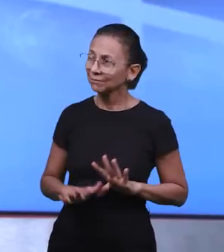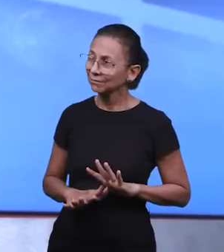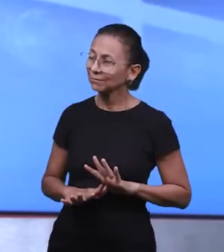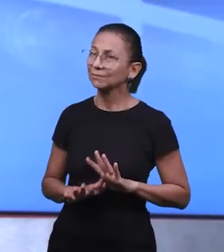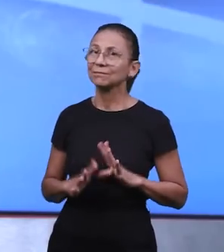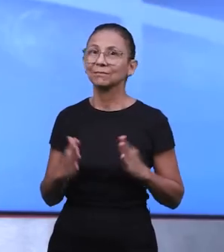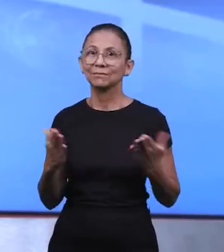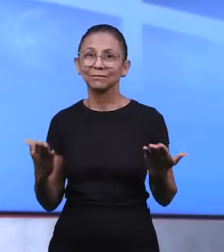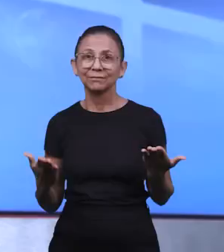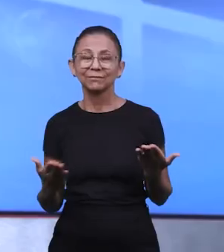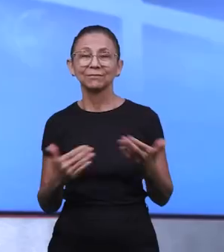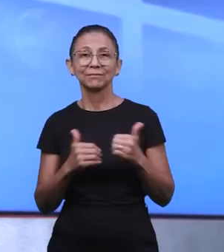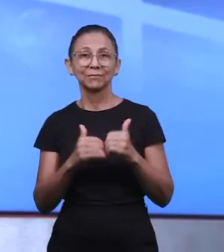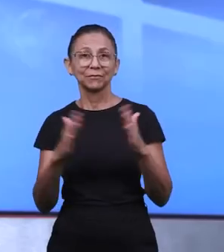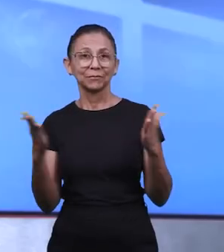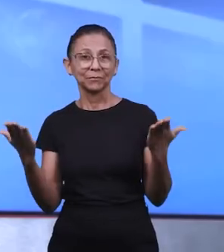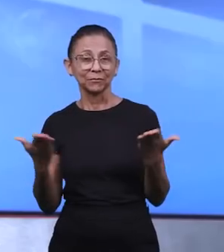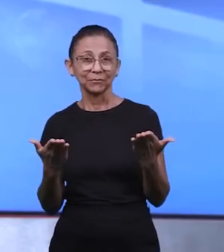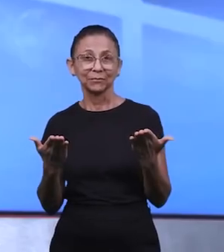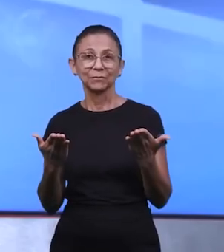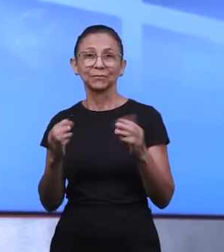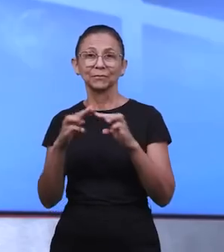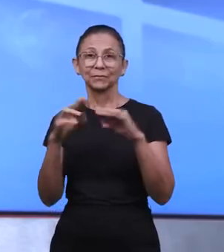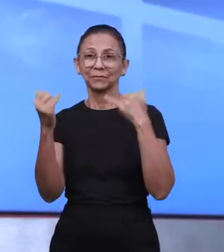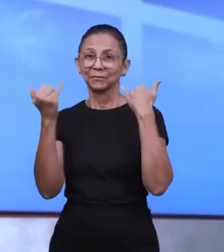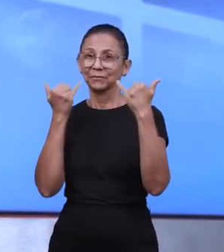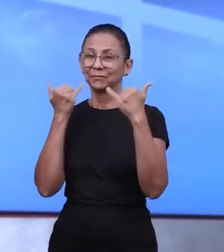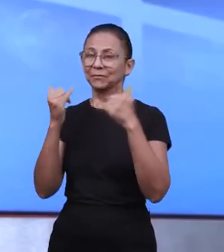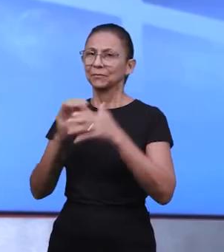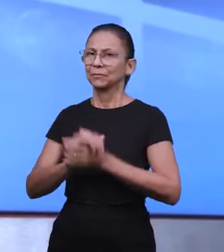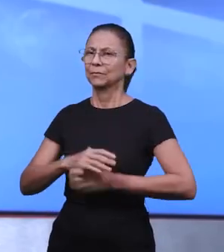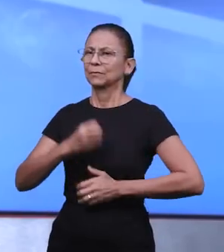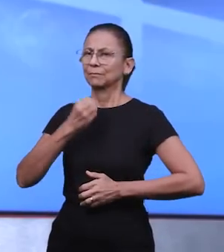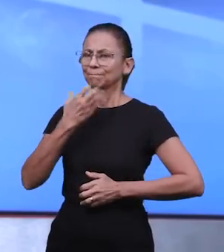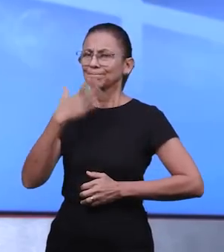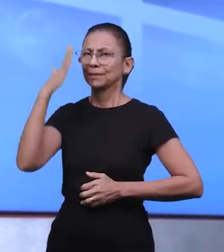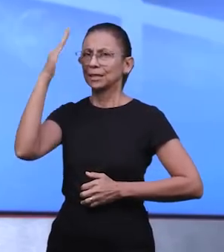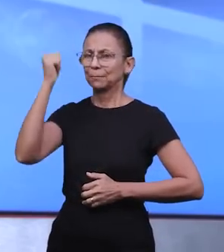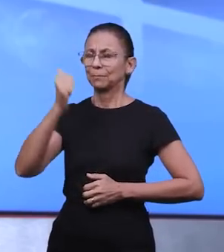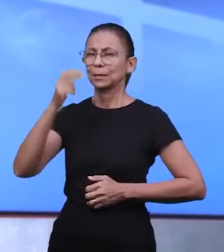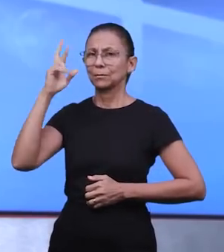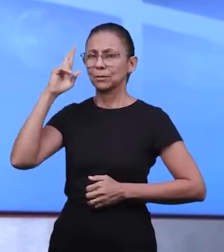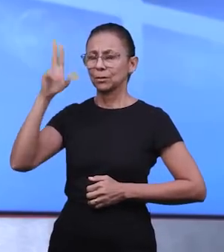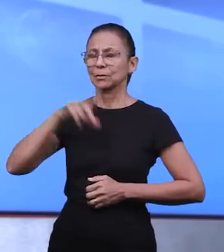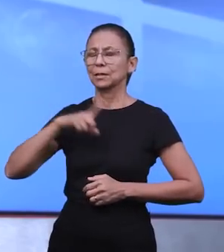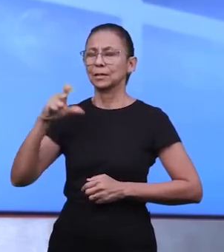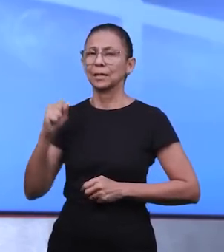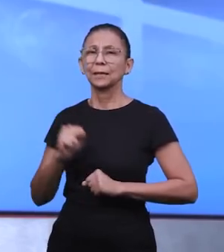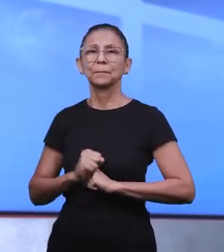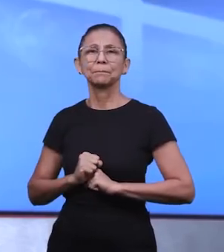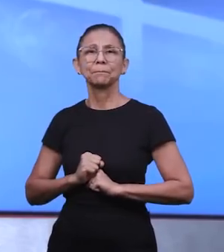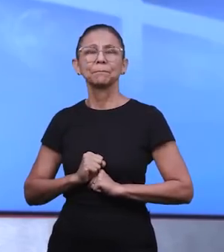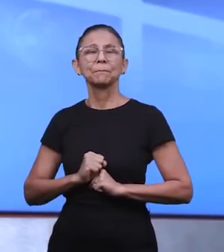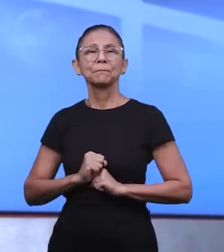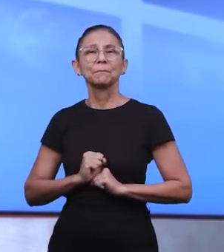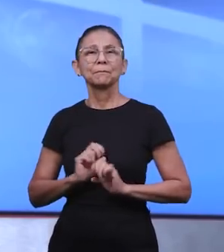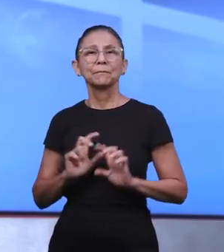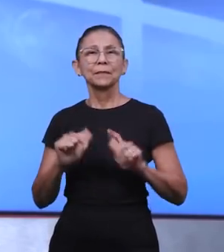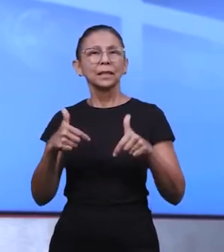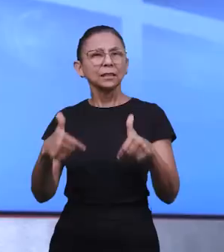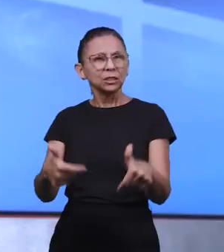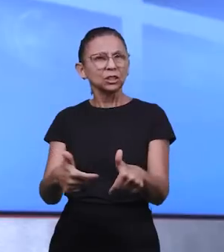nossos irmãos aí do Rio de Janeiro. É muito bom sabermos que o Senhor tem realizado em sua obra no Brasil e no